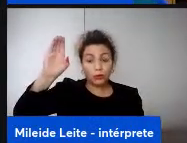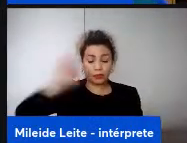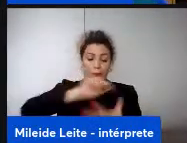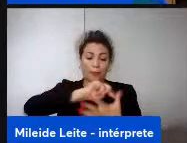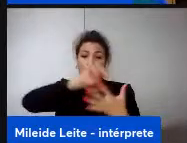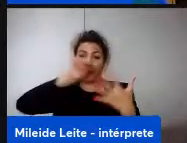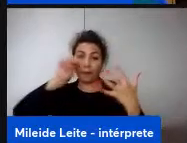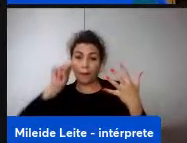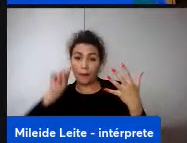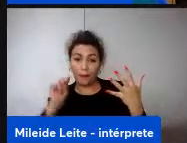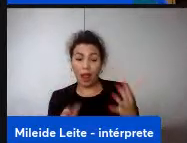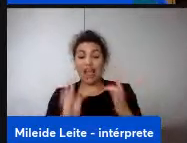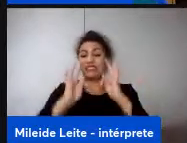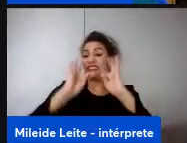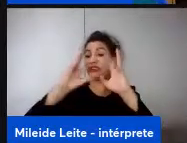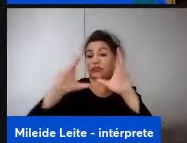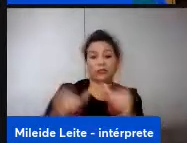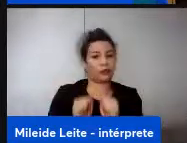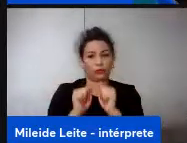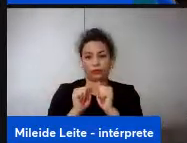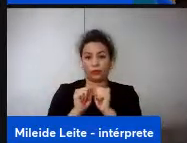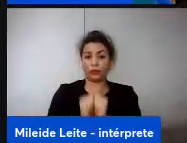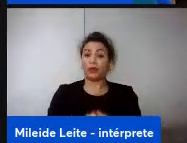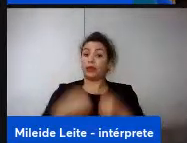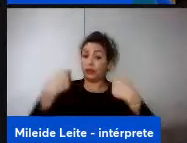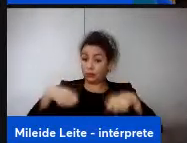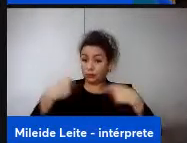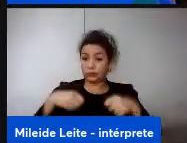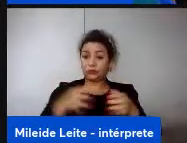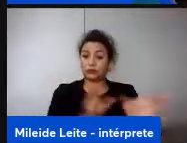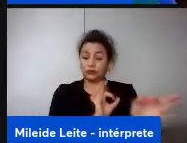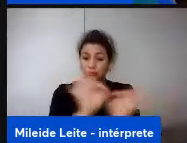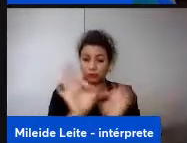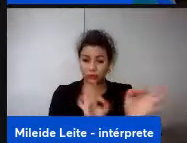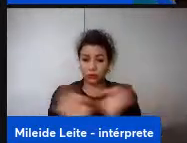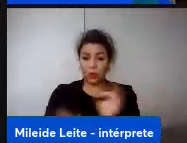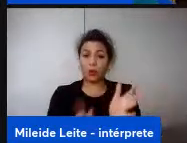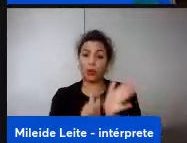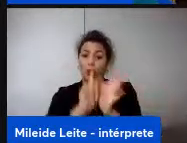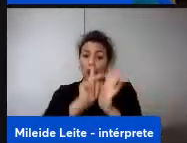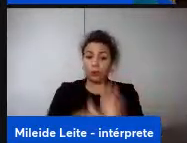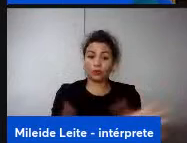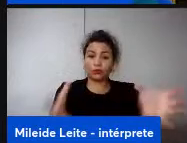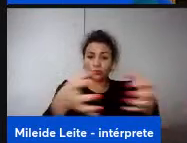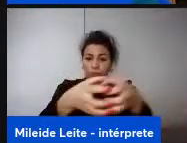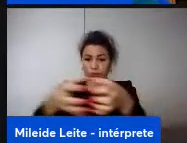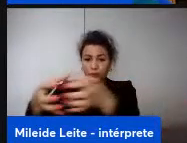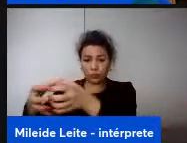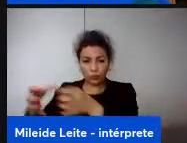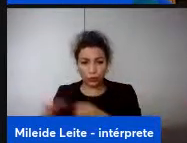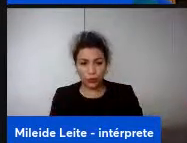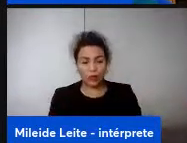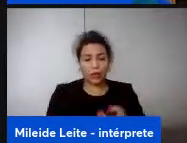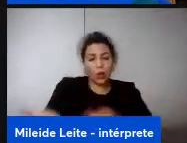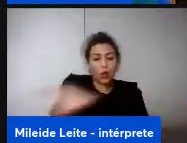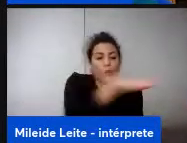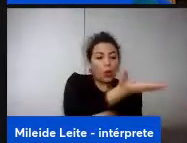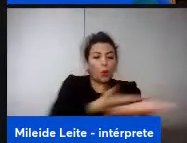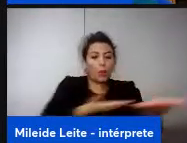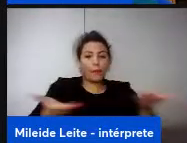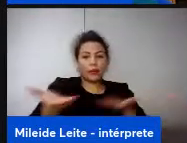Então, ela é integral nesse sentido. E deve se constituir em projeto coletivo, compartilhado,